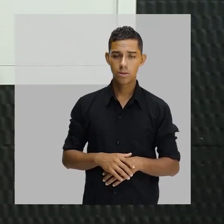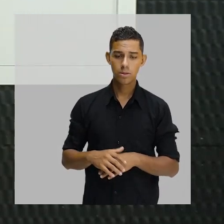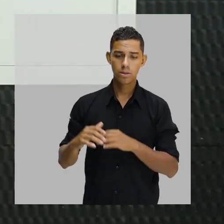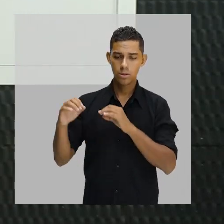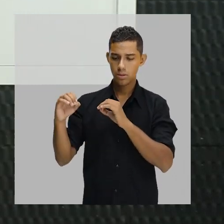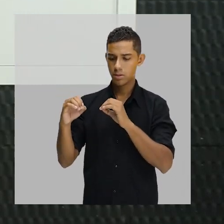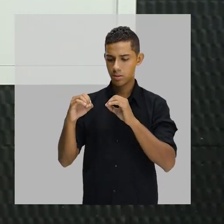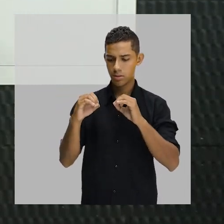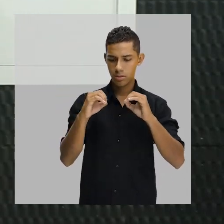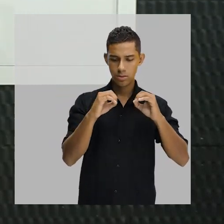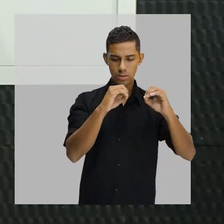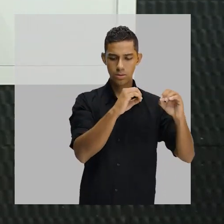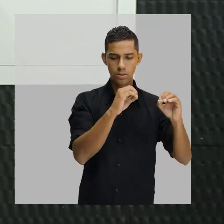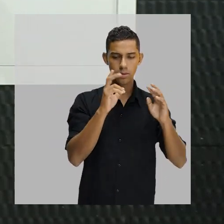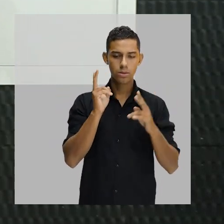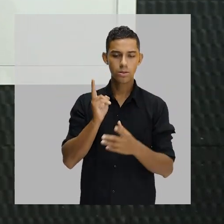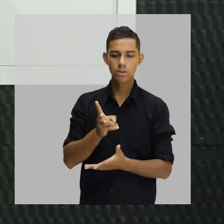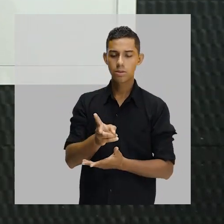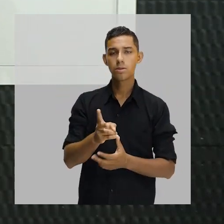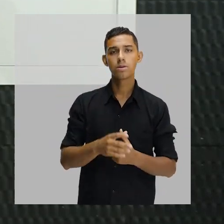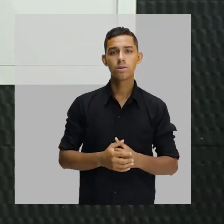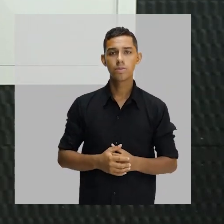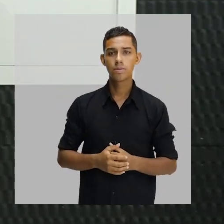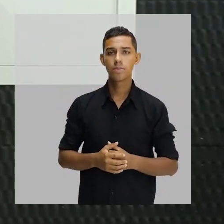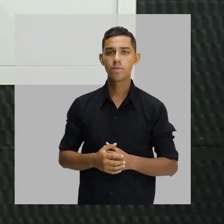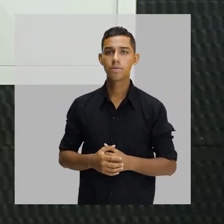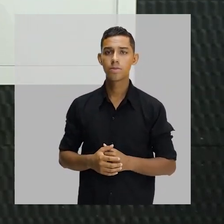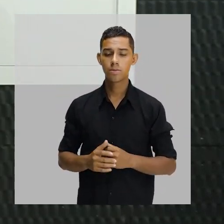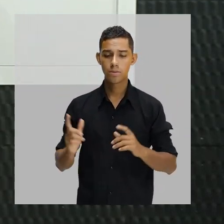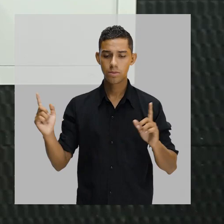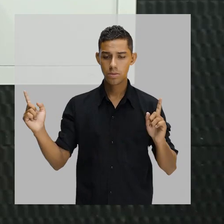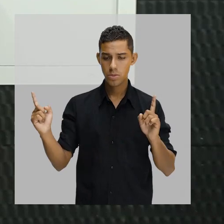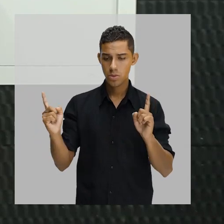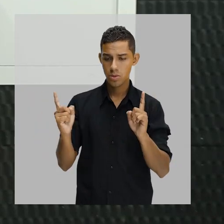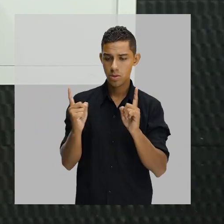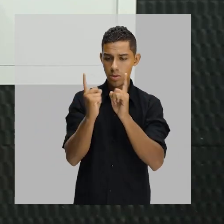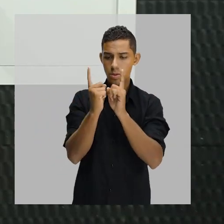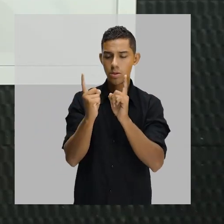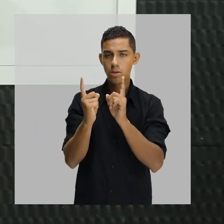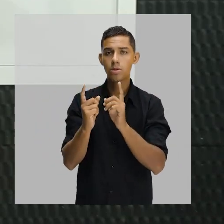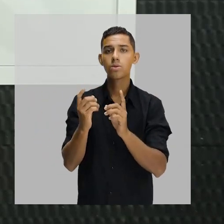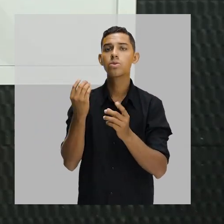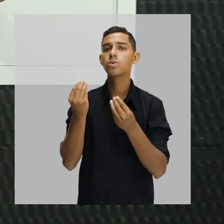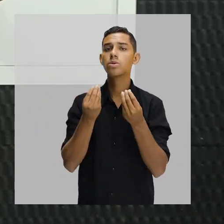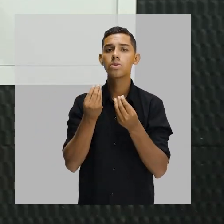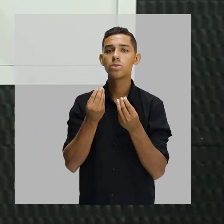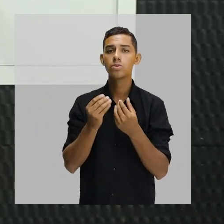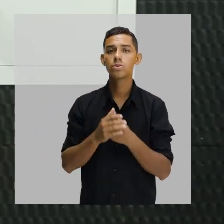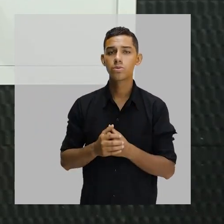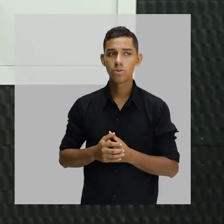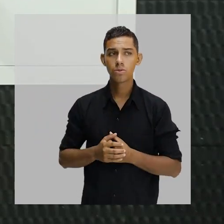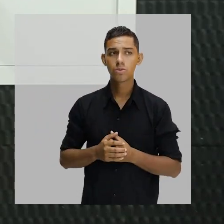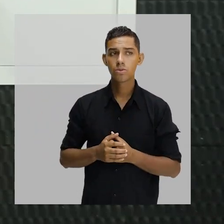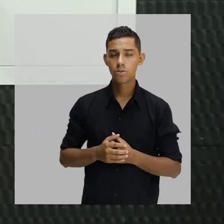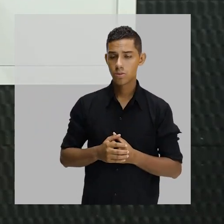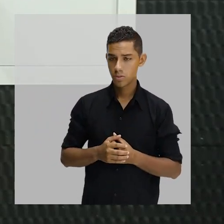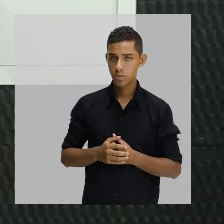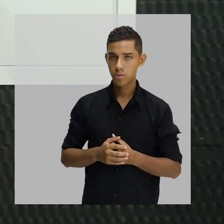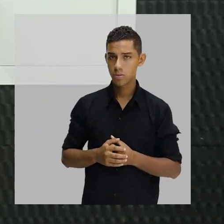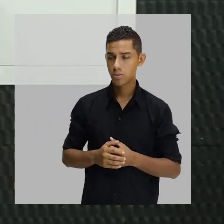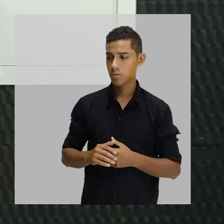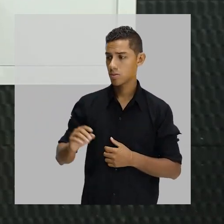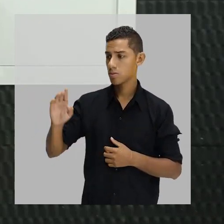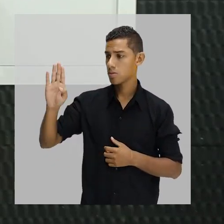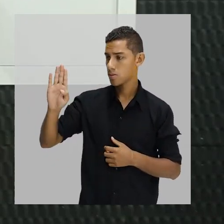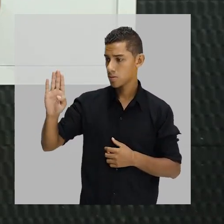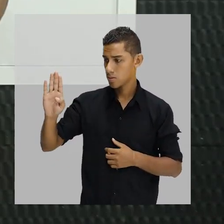mesma distância. Para que ocorra o encontro, essa distância ela tem que ser encurtada. Ela é encurtada como? O da frente indo mais devagar e o de trás